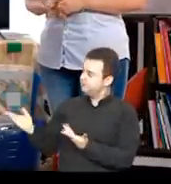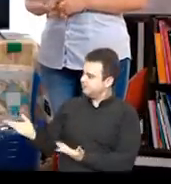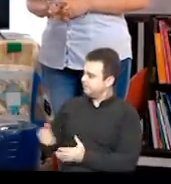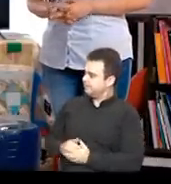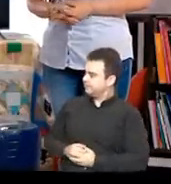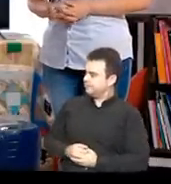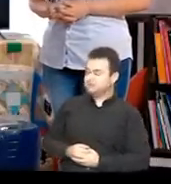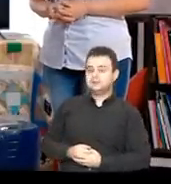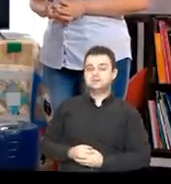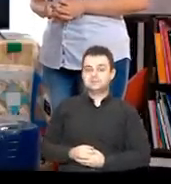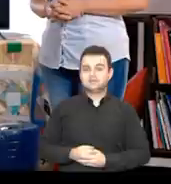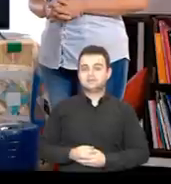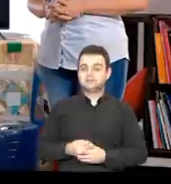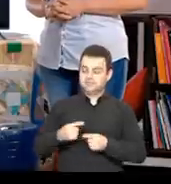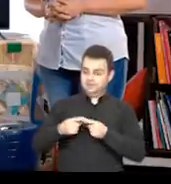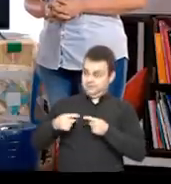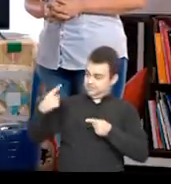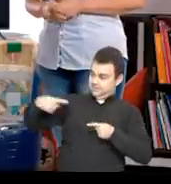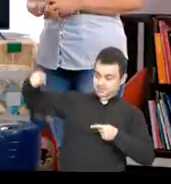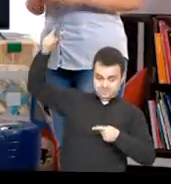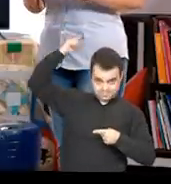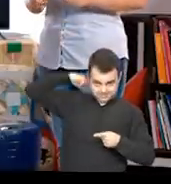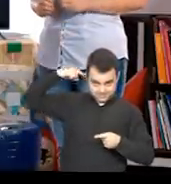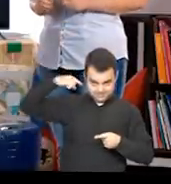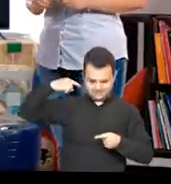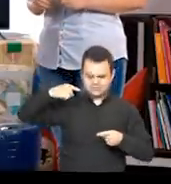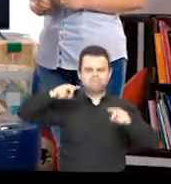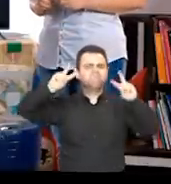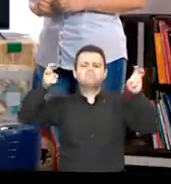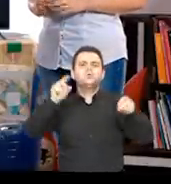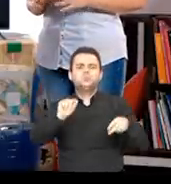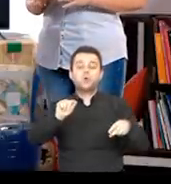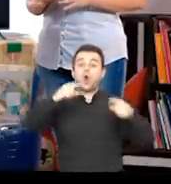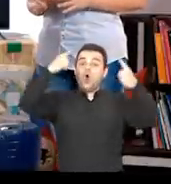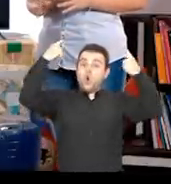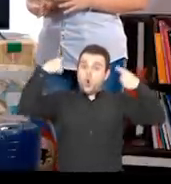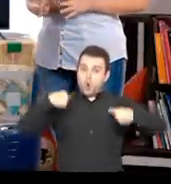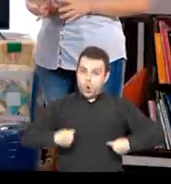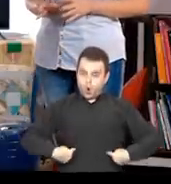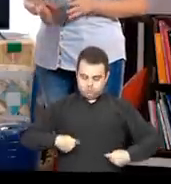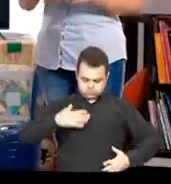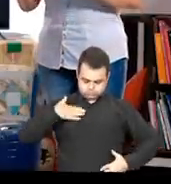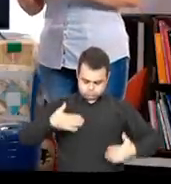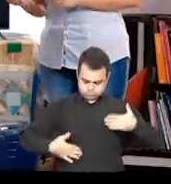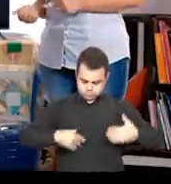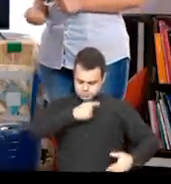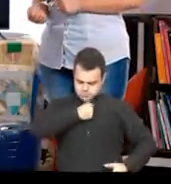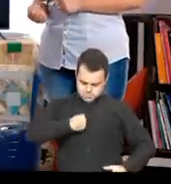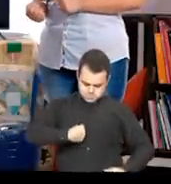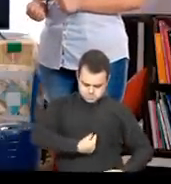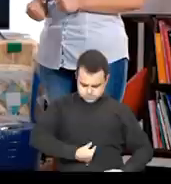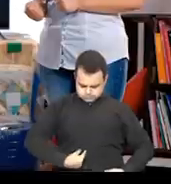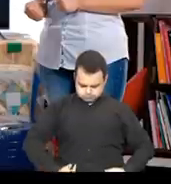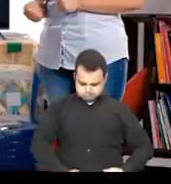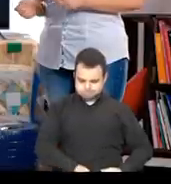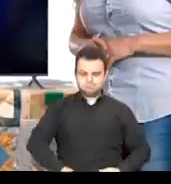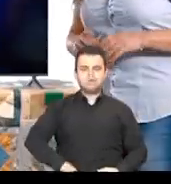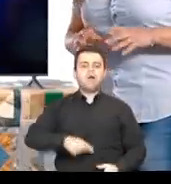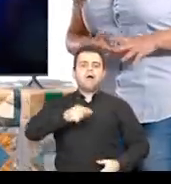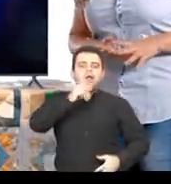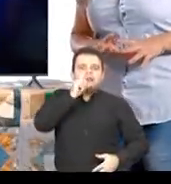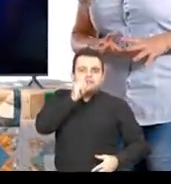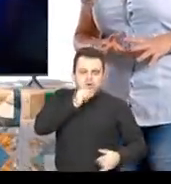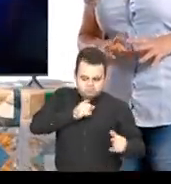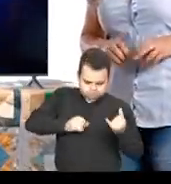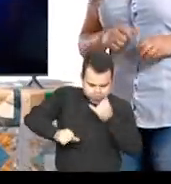Luciana. No nosso último encontro, nós vimos que o nosso organismo produz alguns resíduos na produção de energia e